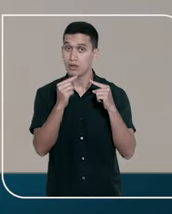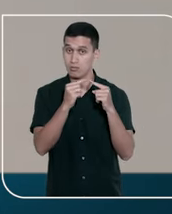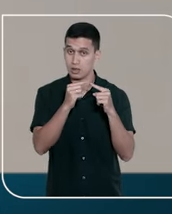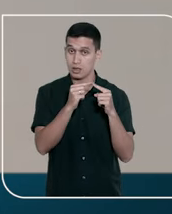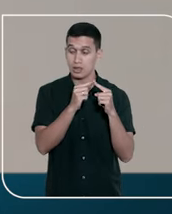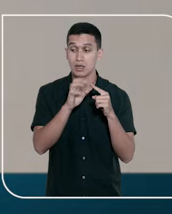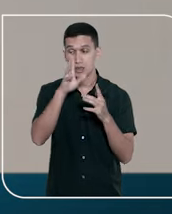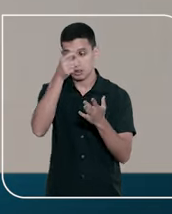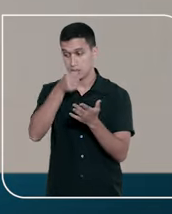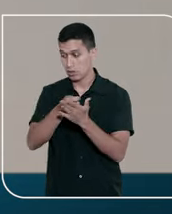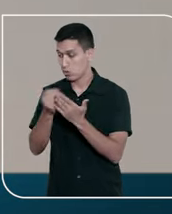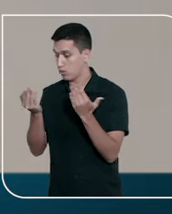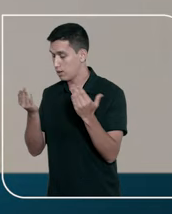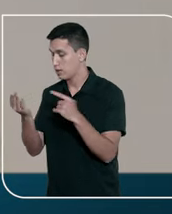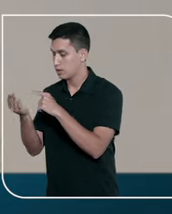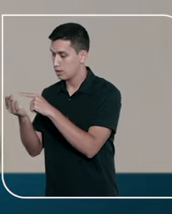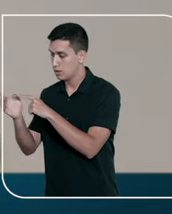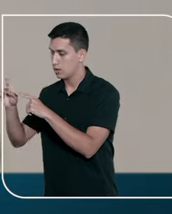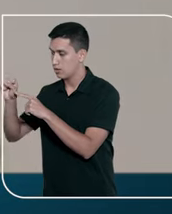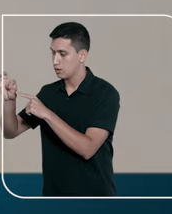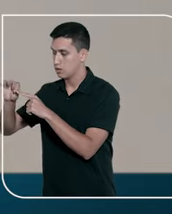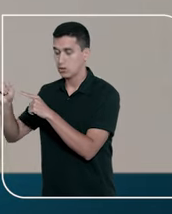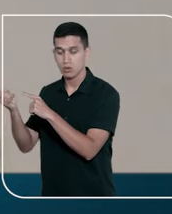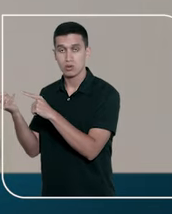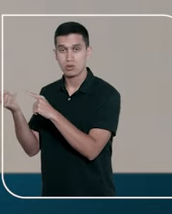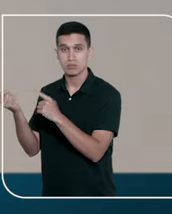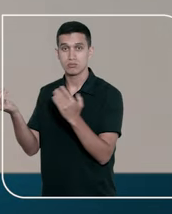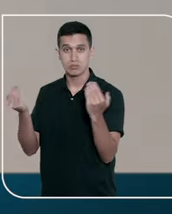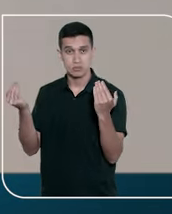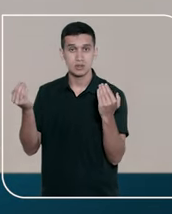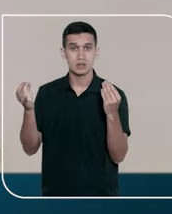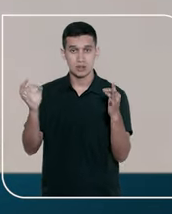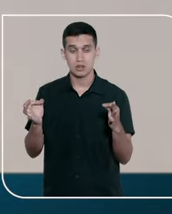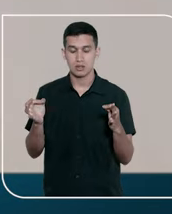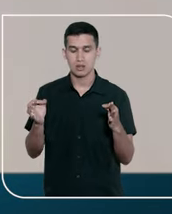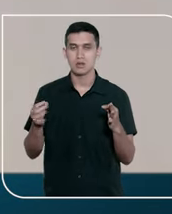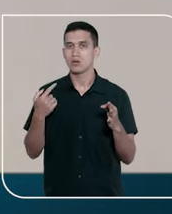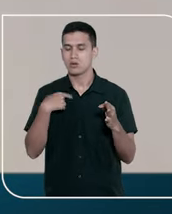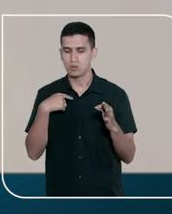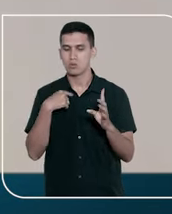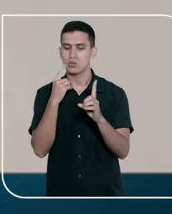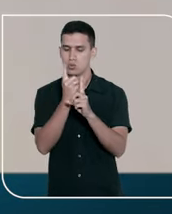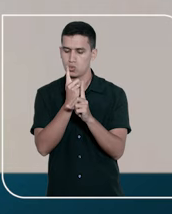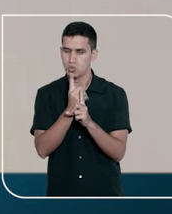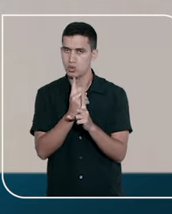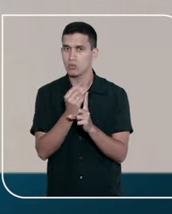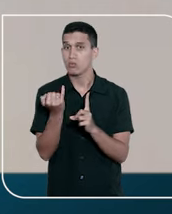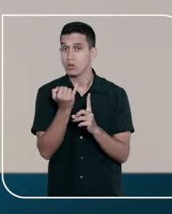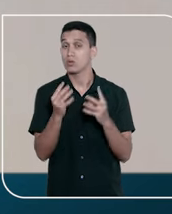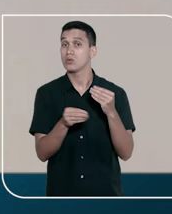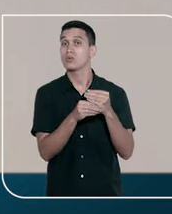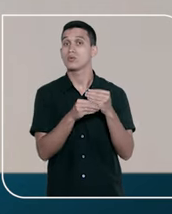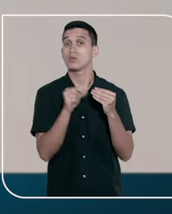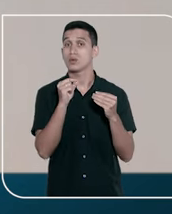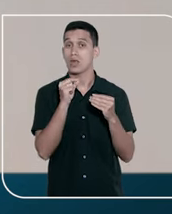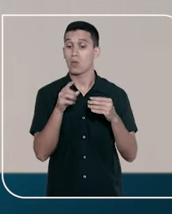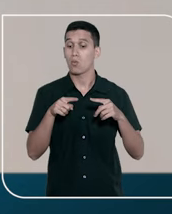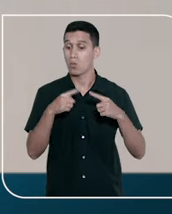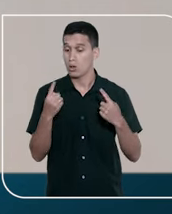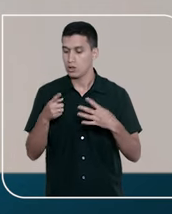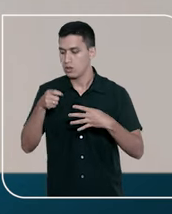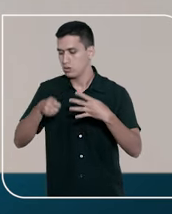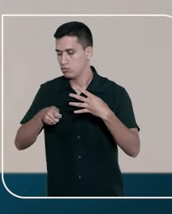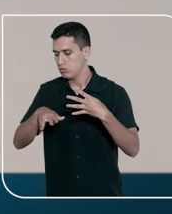decisão do STJ. E até acrescentaria, eu acho importante colocar isso, quando a jurisprudência